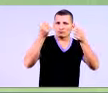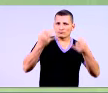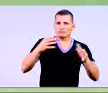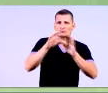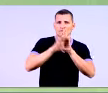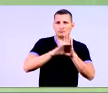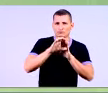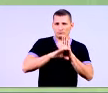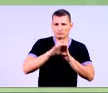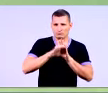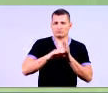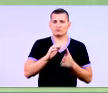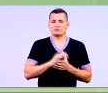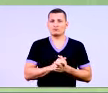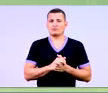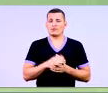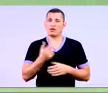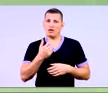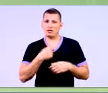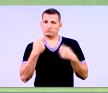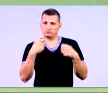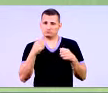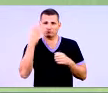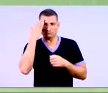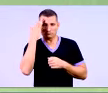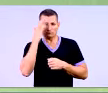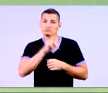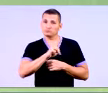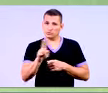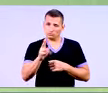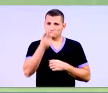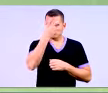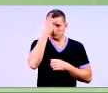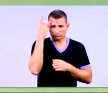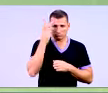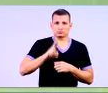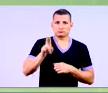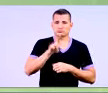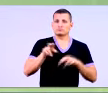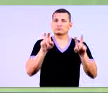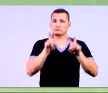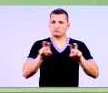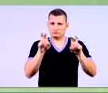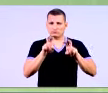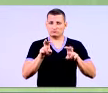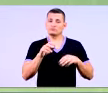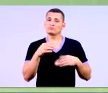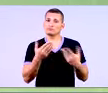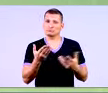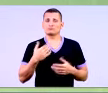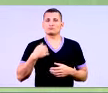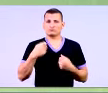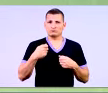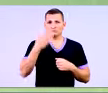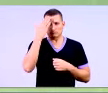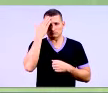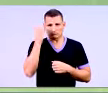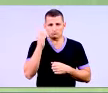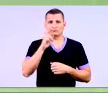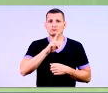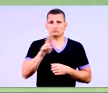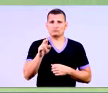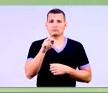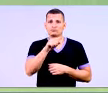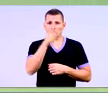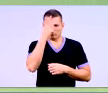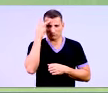de olha eu preciso saber o nome de da pessoa que está usando o computador se eu preciso saber o nome da pessoa que está usando o computador é preciso